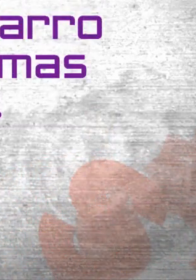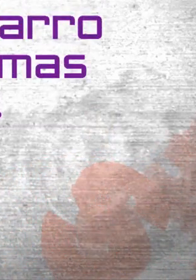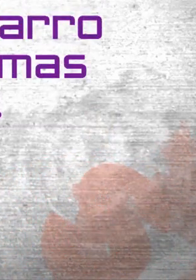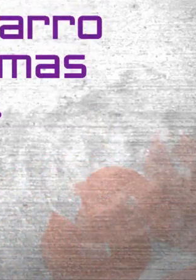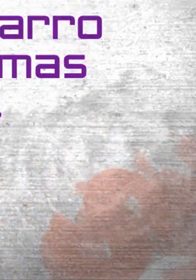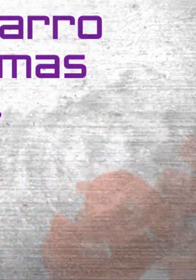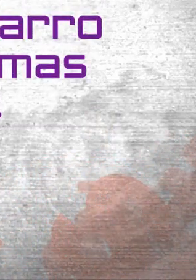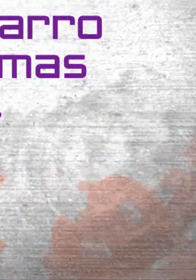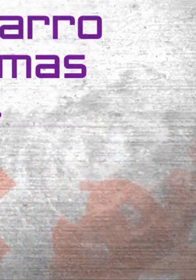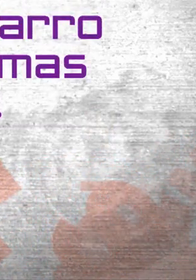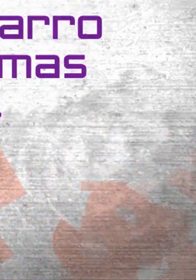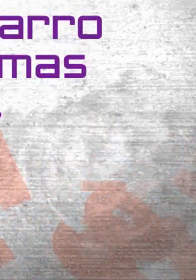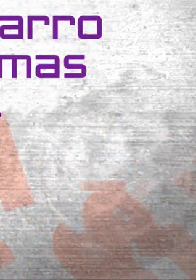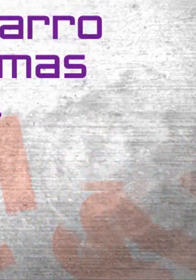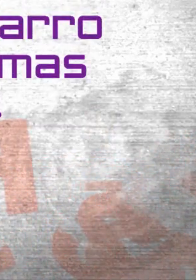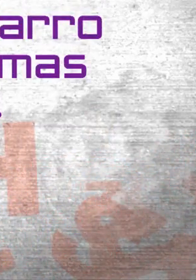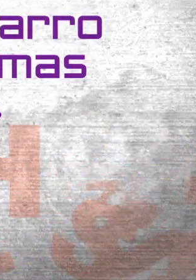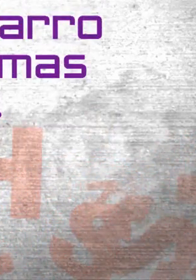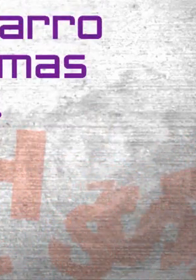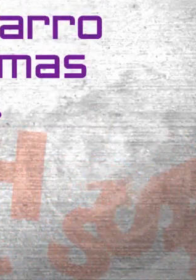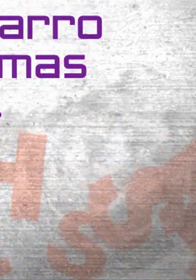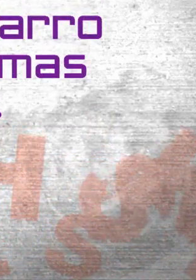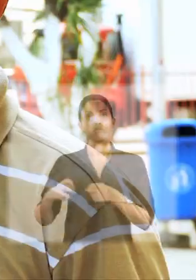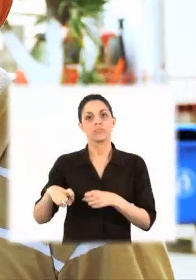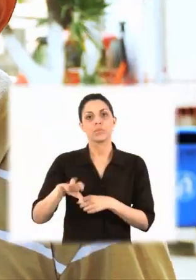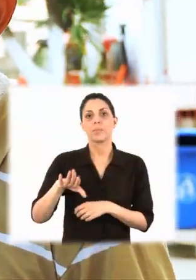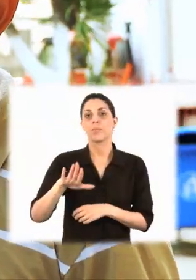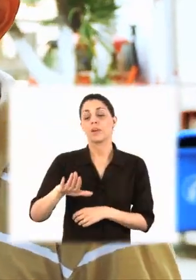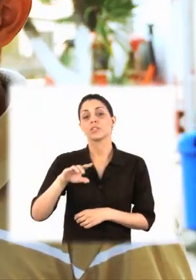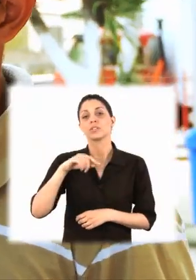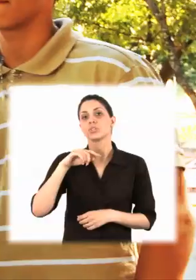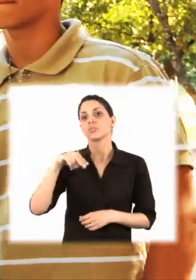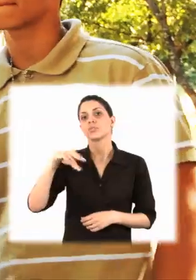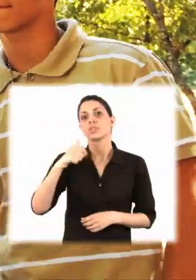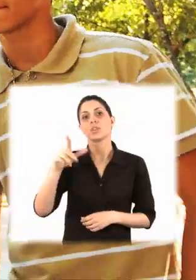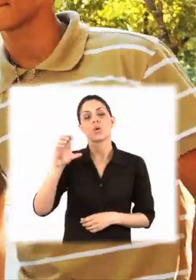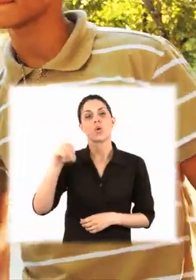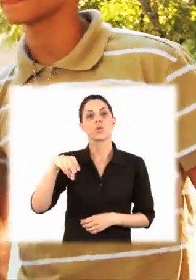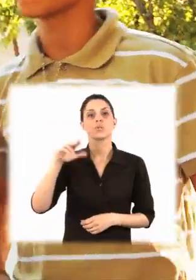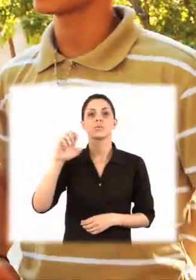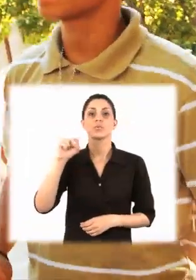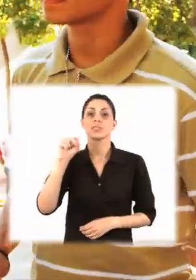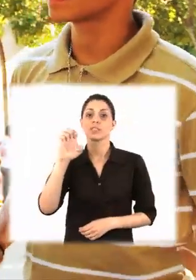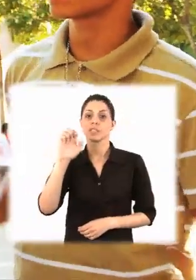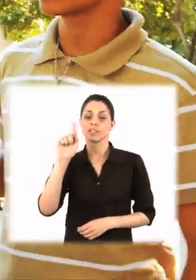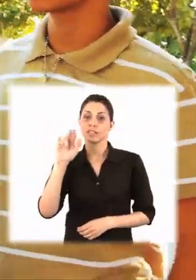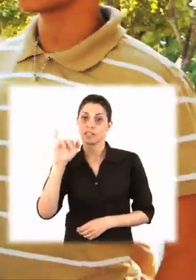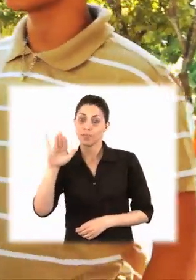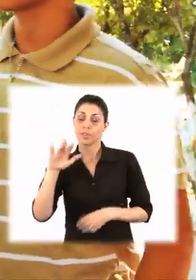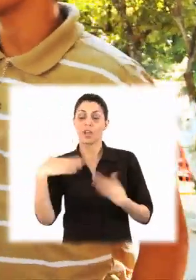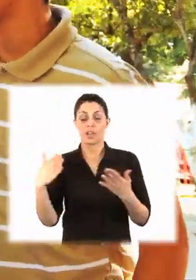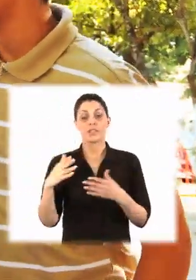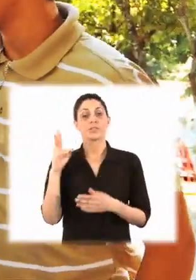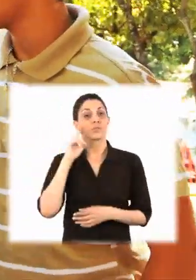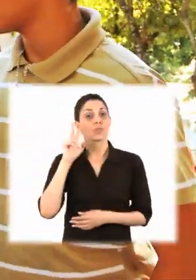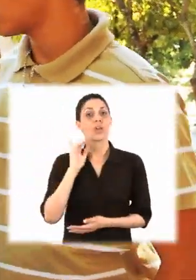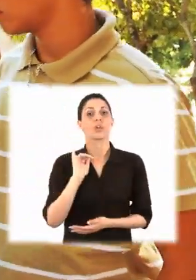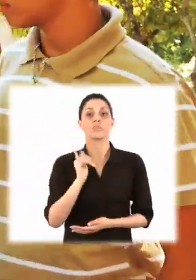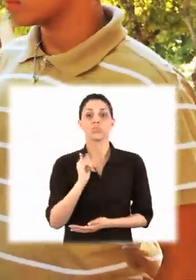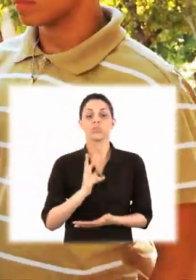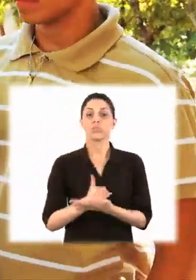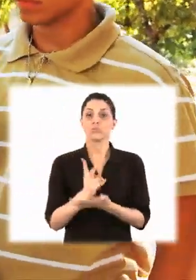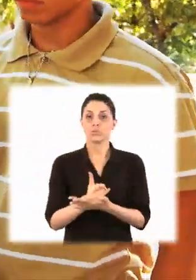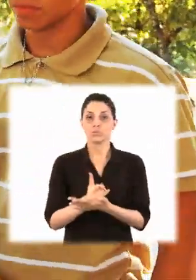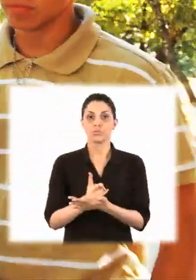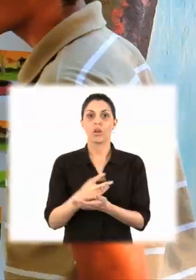o carro pegar novamente, mas não conseguiu. Bom, aí a história continua. Como essa pessoa continua nessa cena